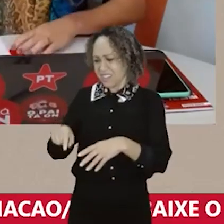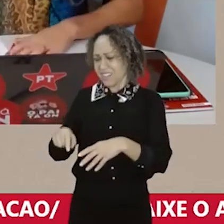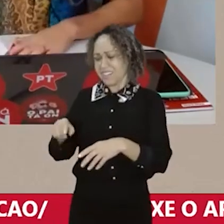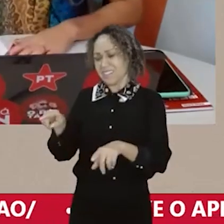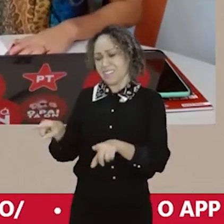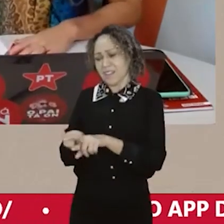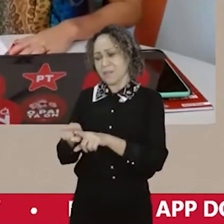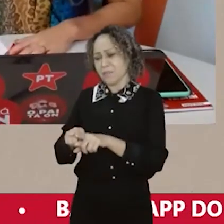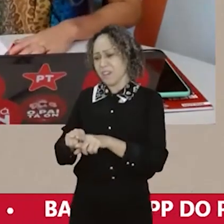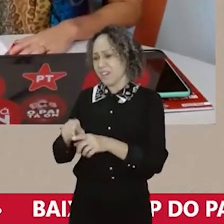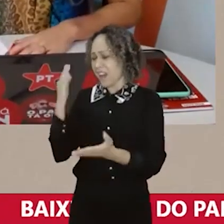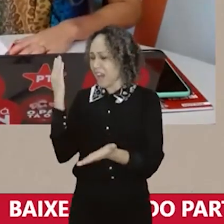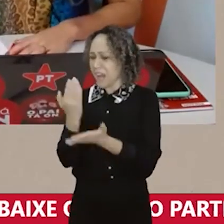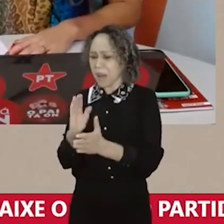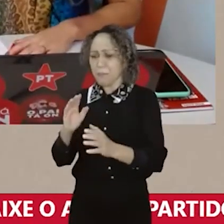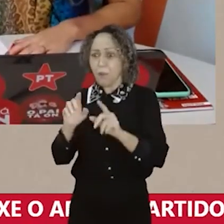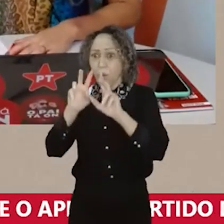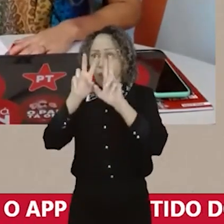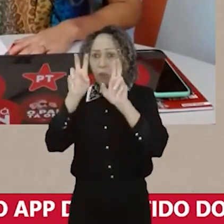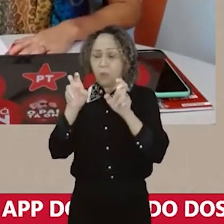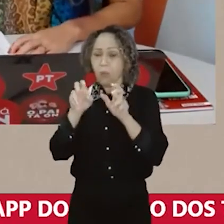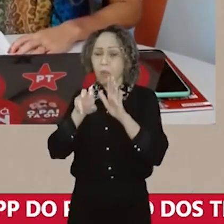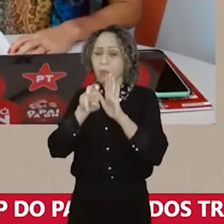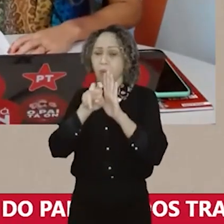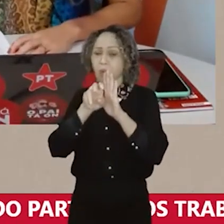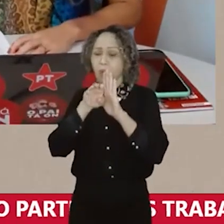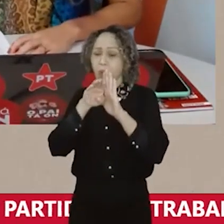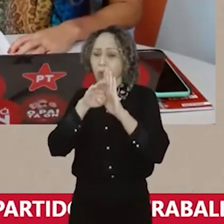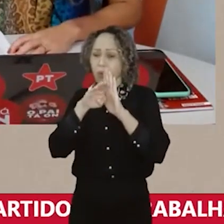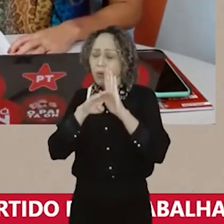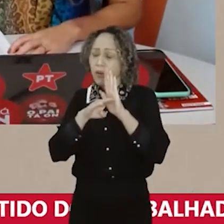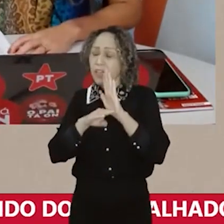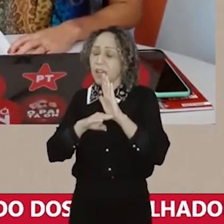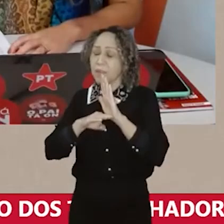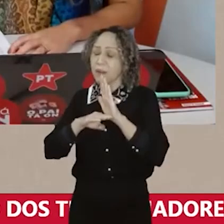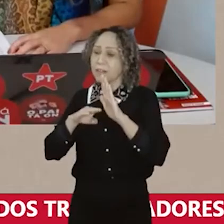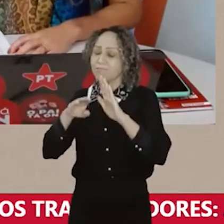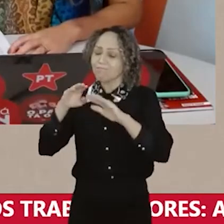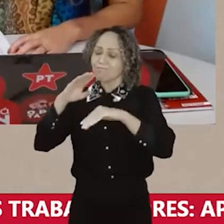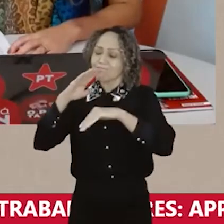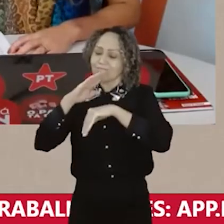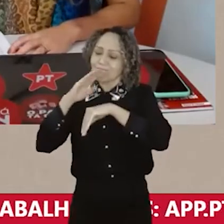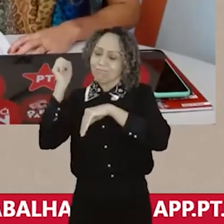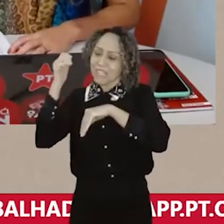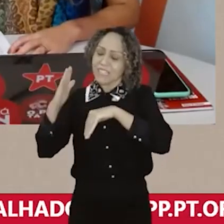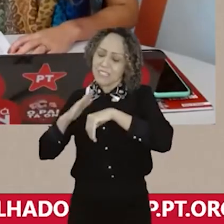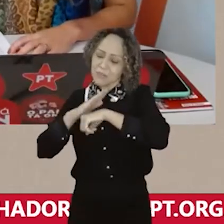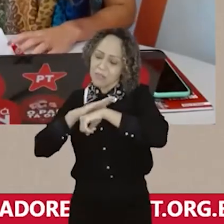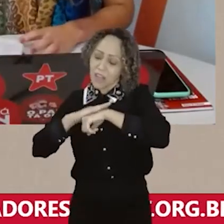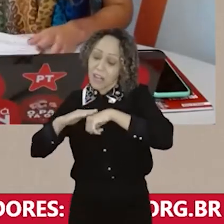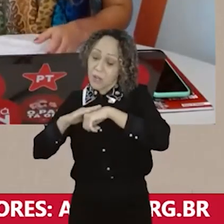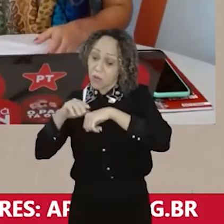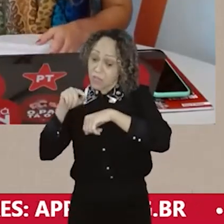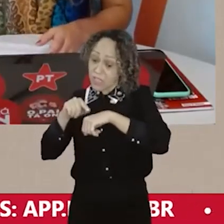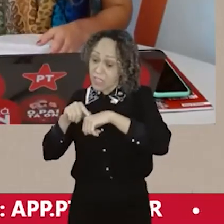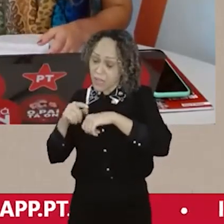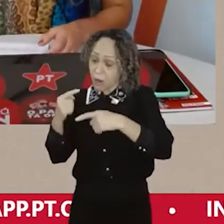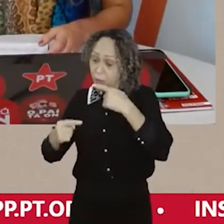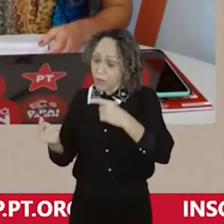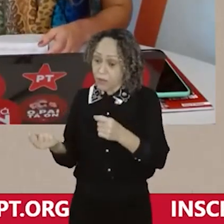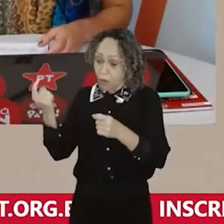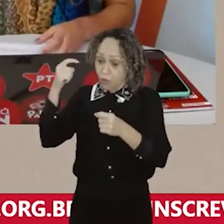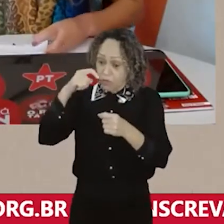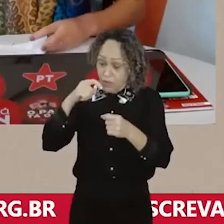Carinhoso, que construía uma política, né, voltada para crianças de 0 a 6 anos, não